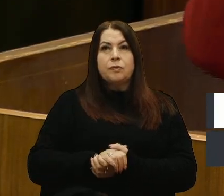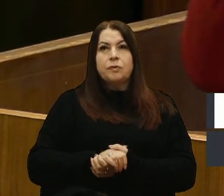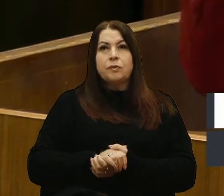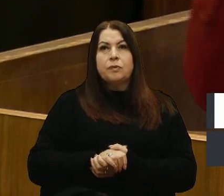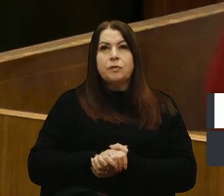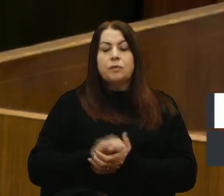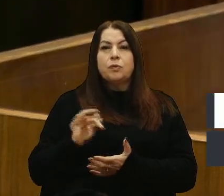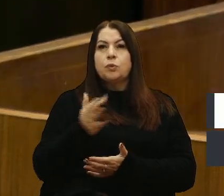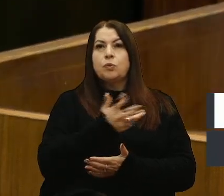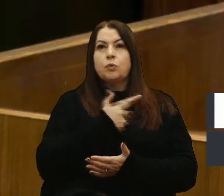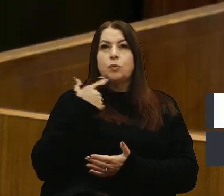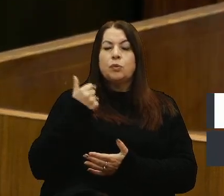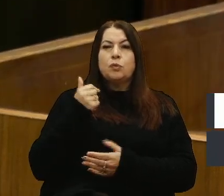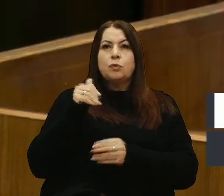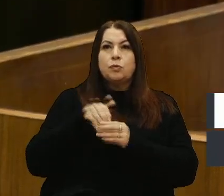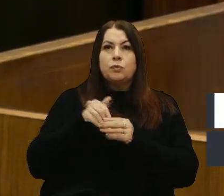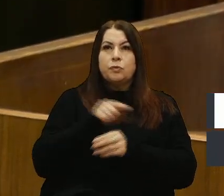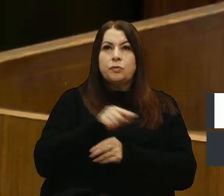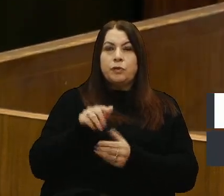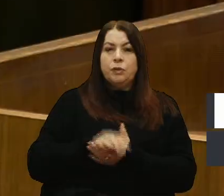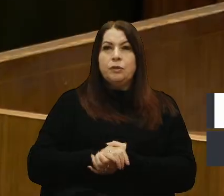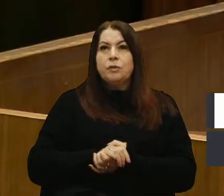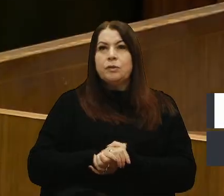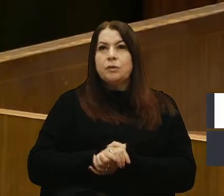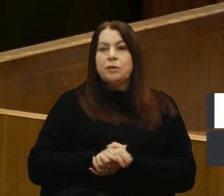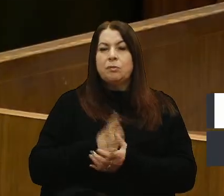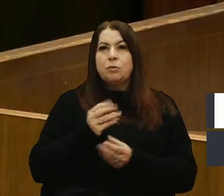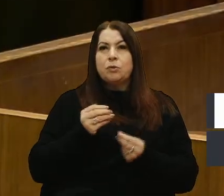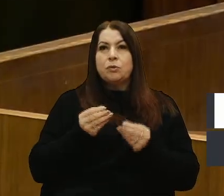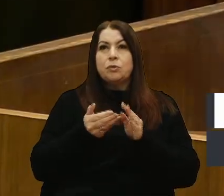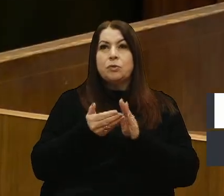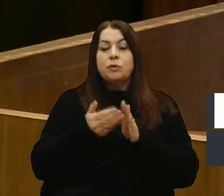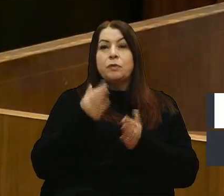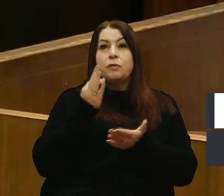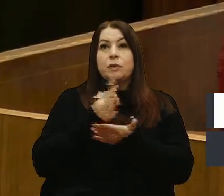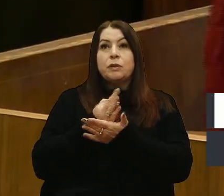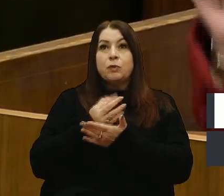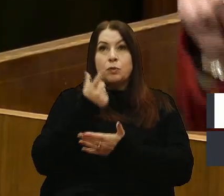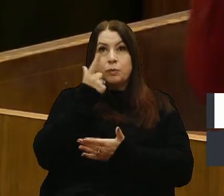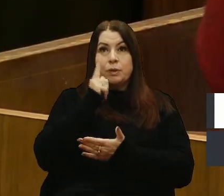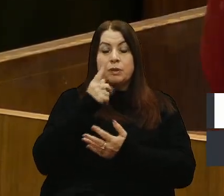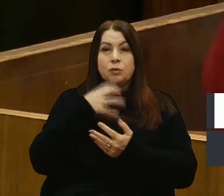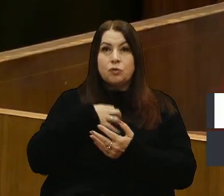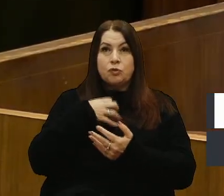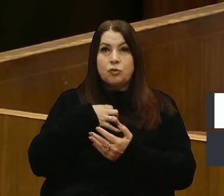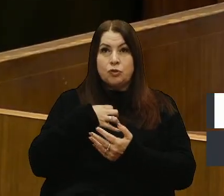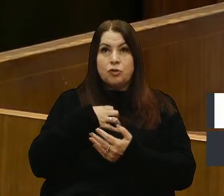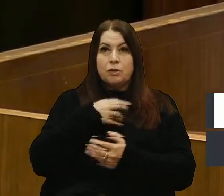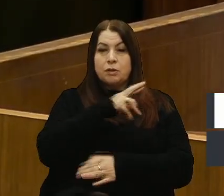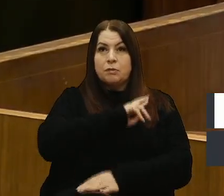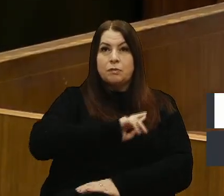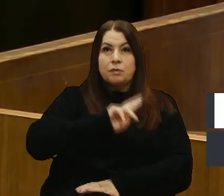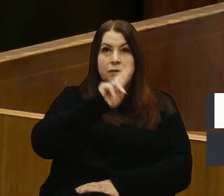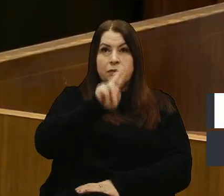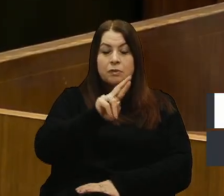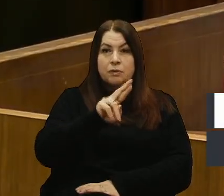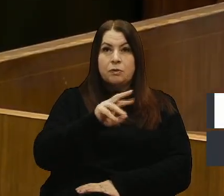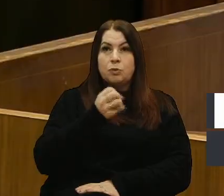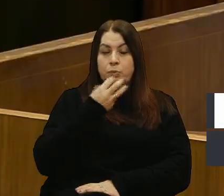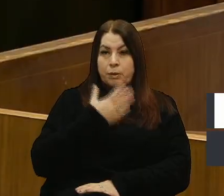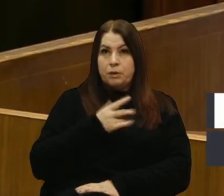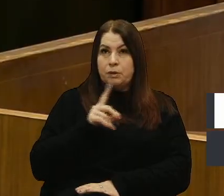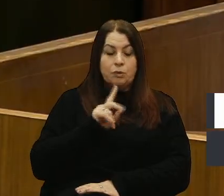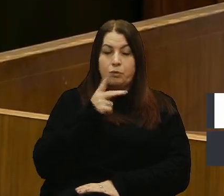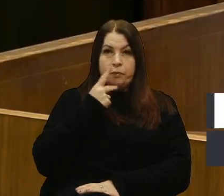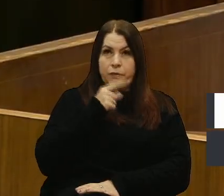estavam todos para votar. Muitos se ausentaram, conseguiram de alguma maneira a representação, tudo bem, não